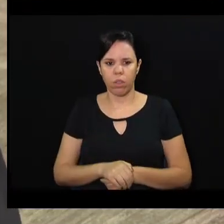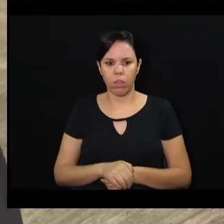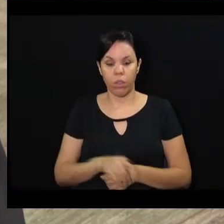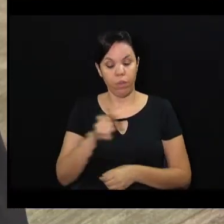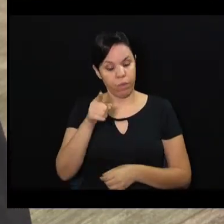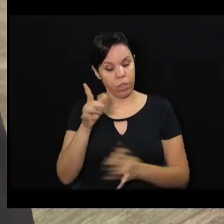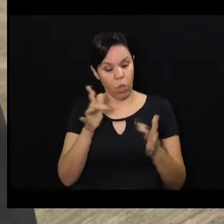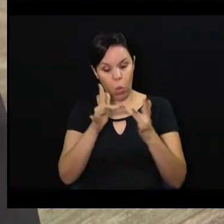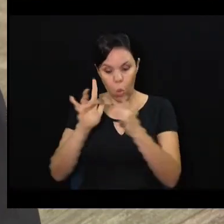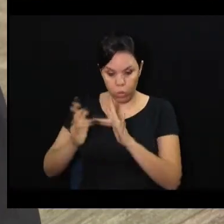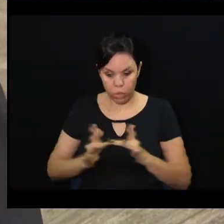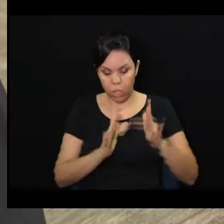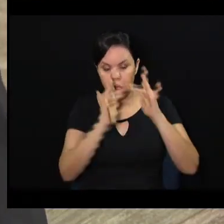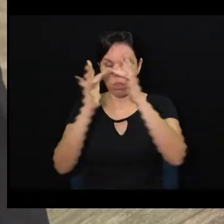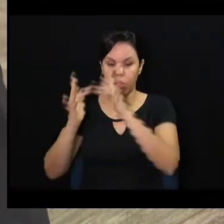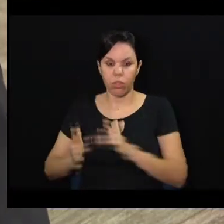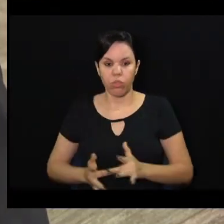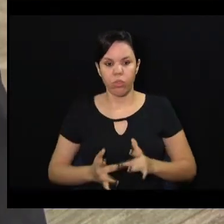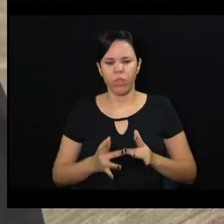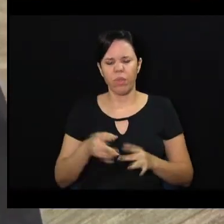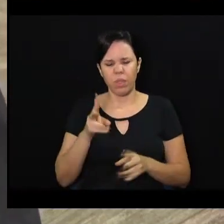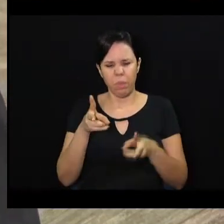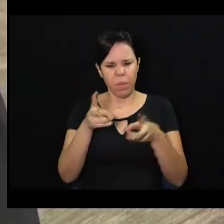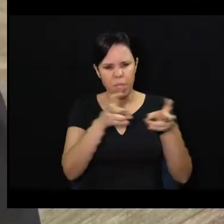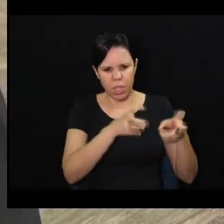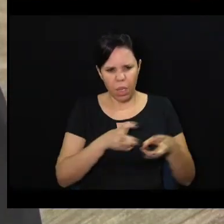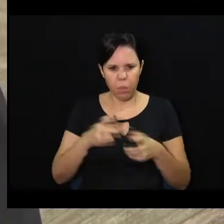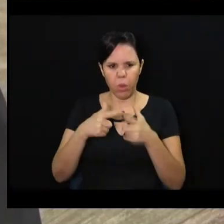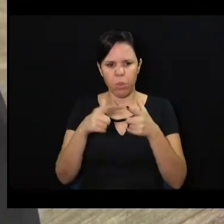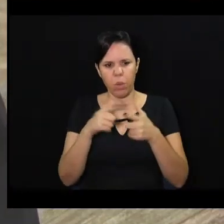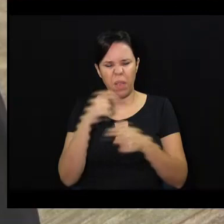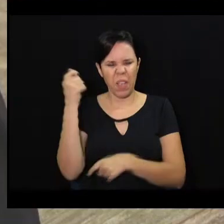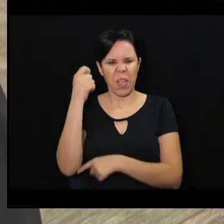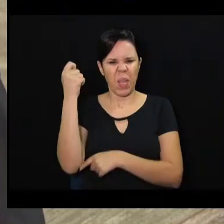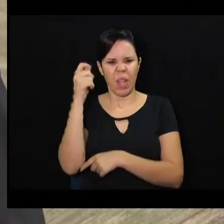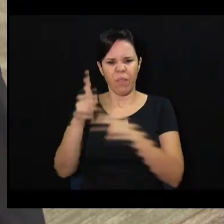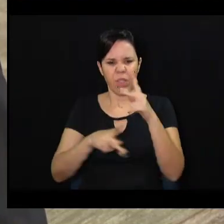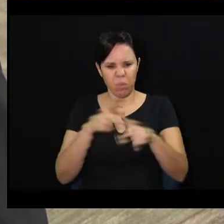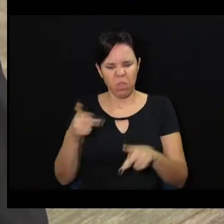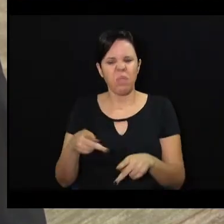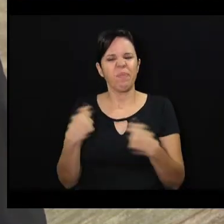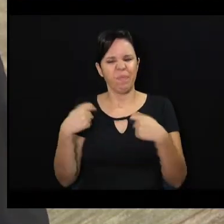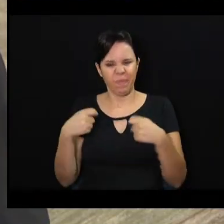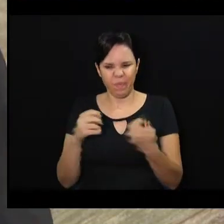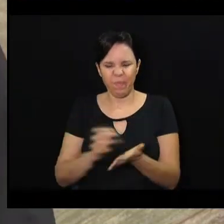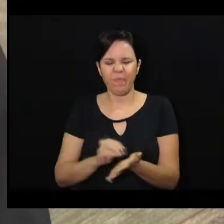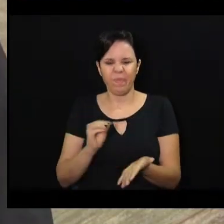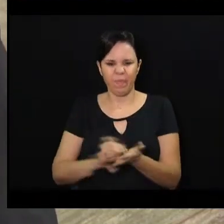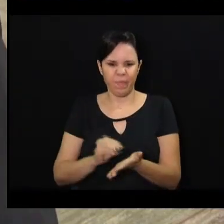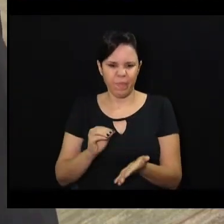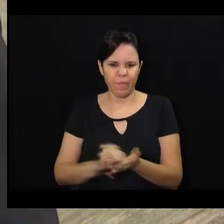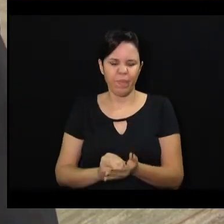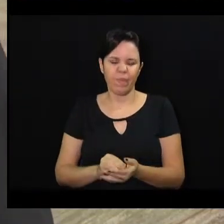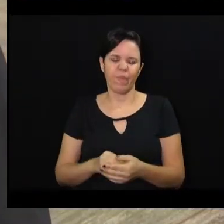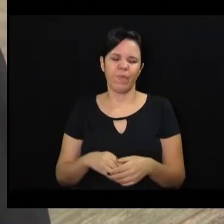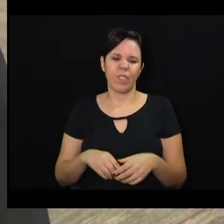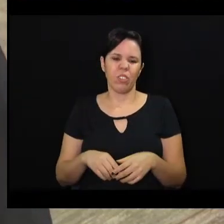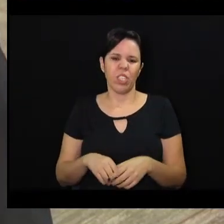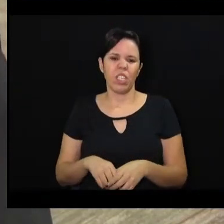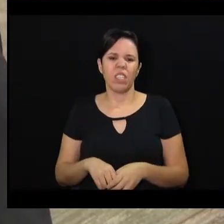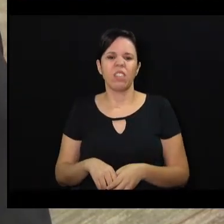direto com a população, vê que esse é um problema grave ainda, que a população é carente? A população é muito carente, não só